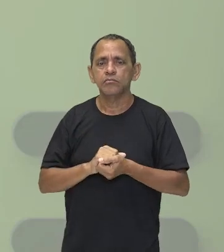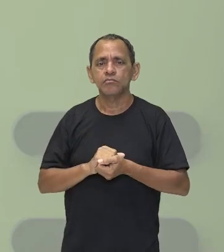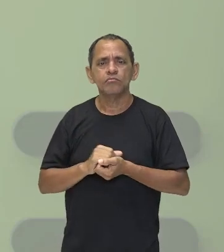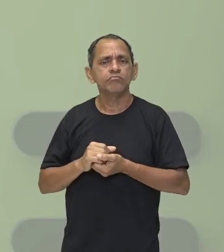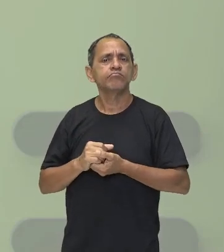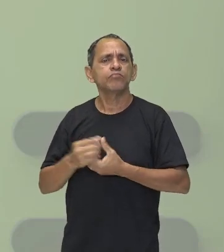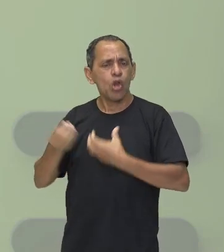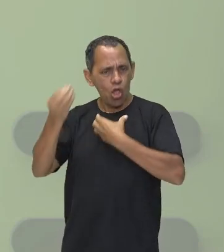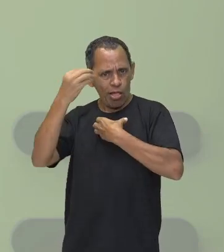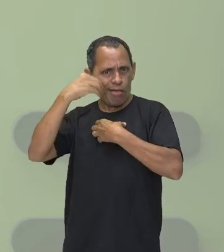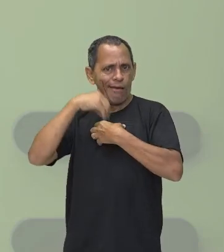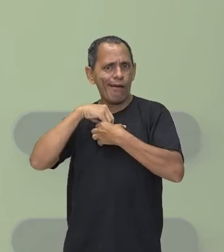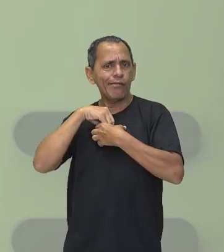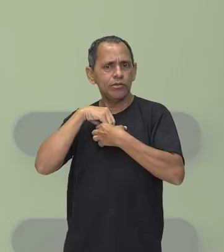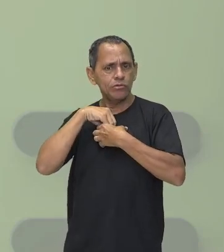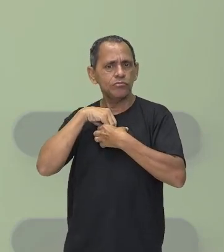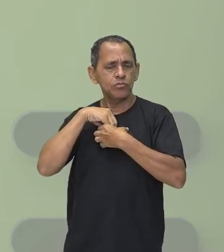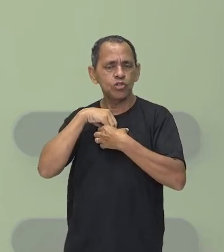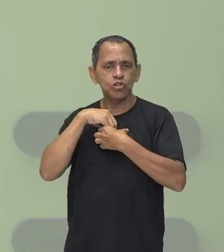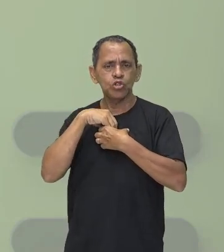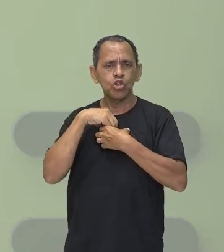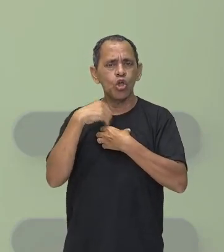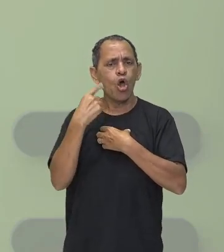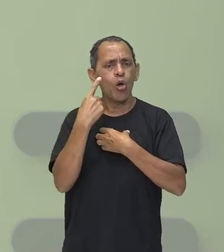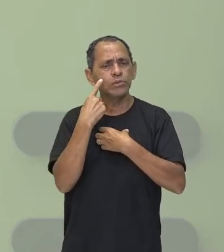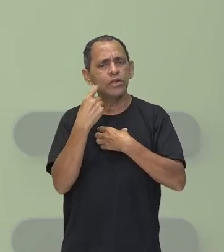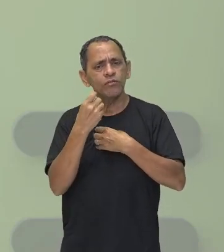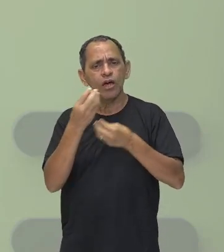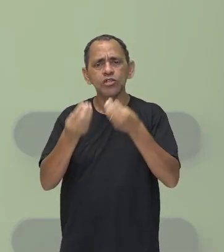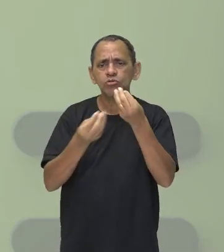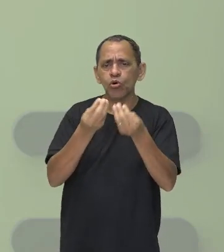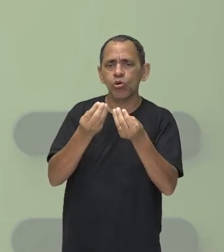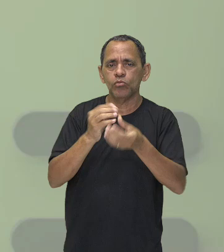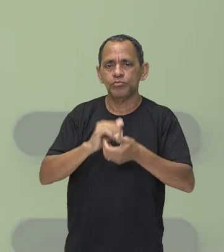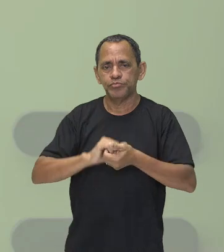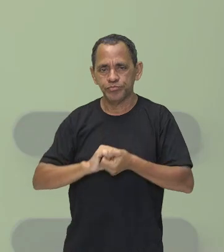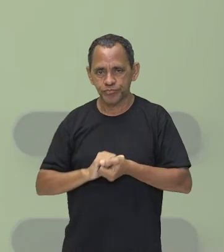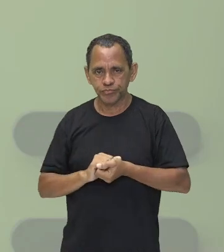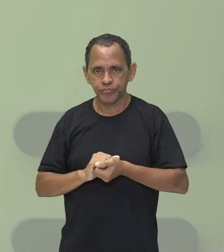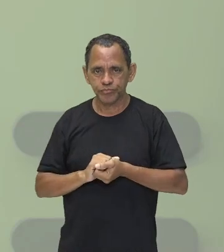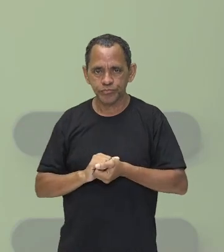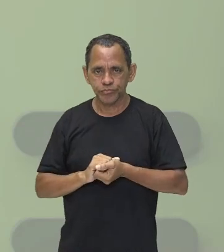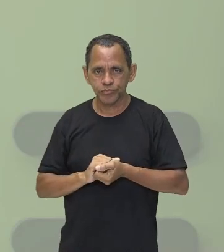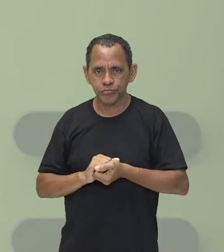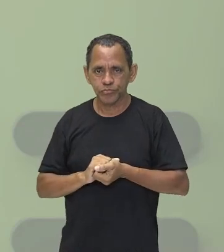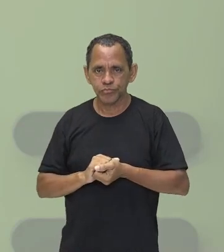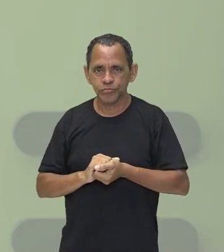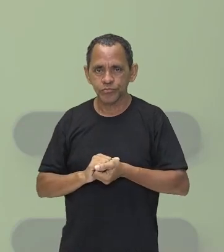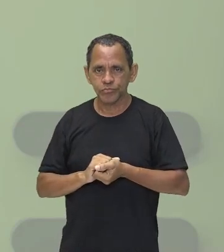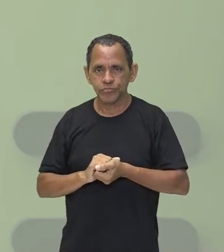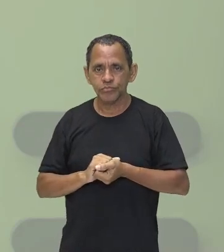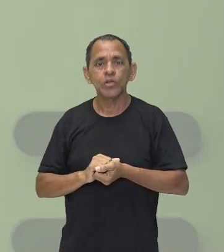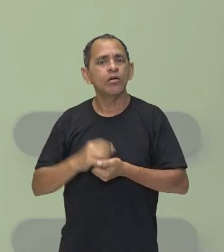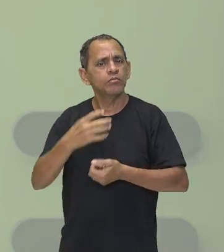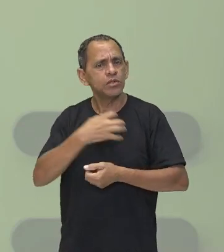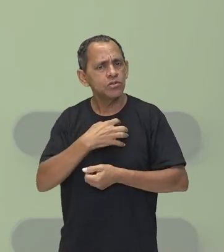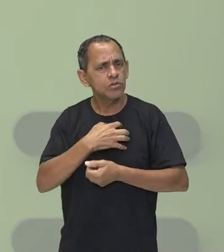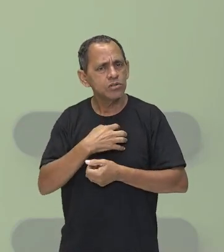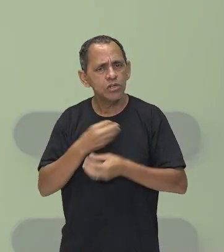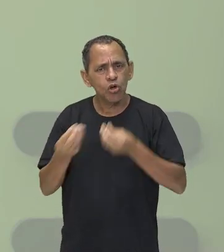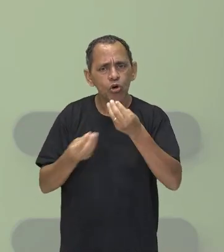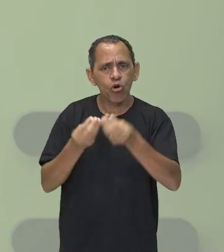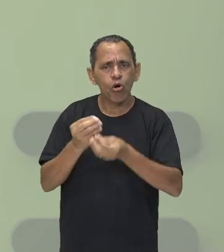levemente observados por vocês, se vocês já estão vivenciando uma situação assim, se for o caso de você